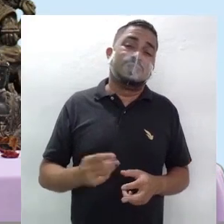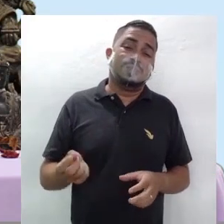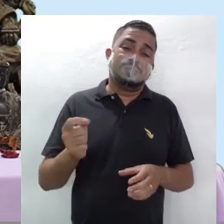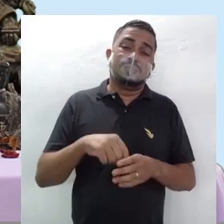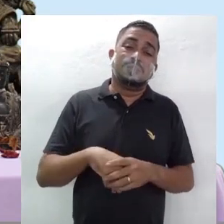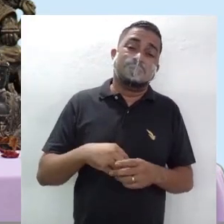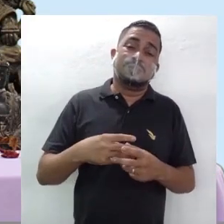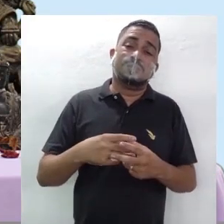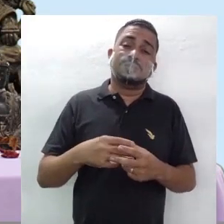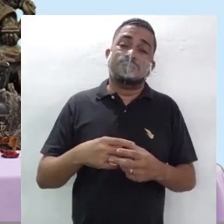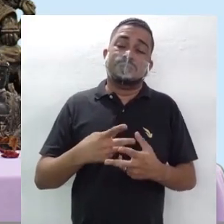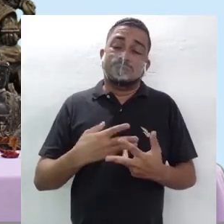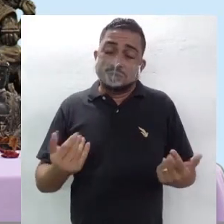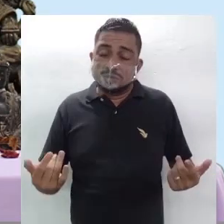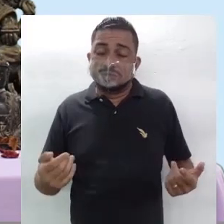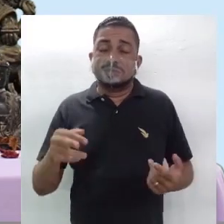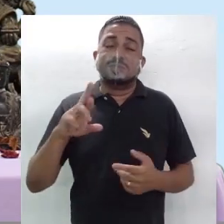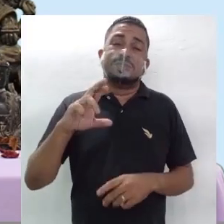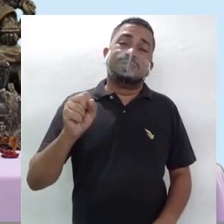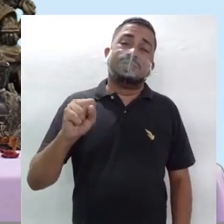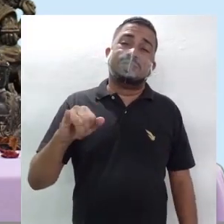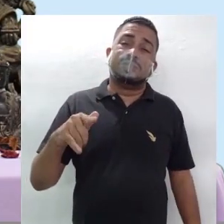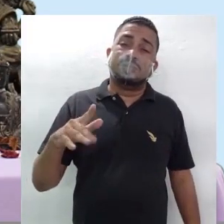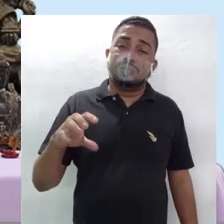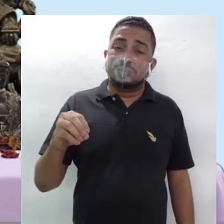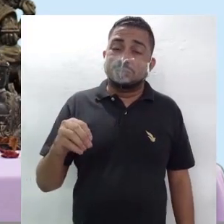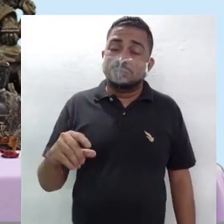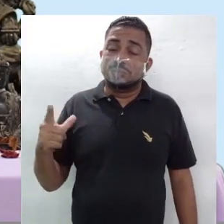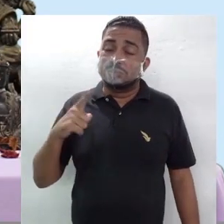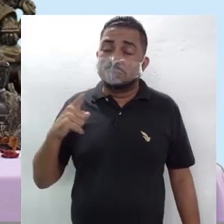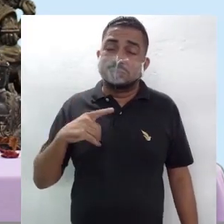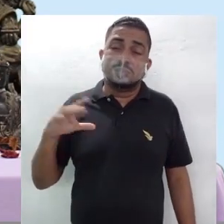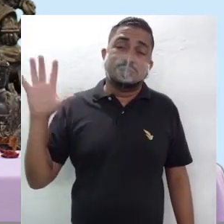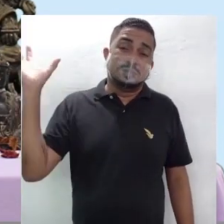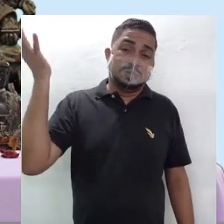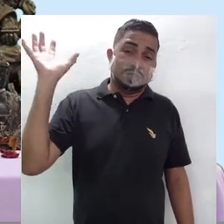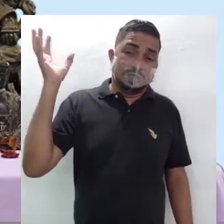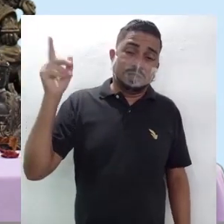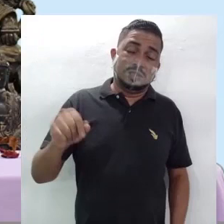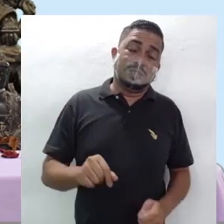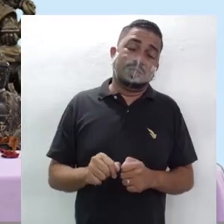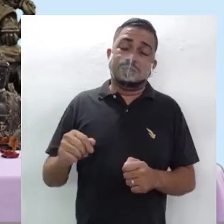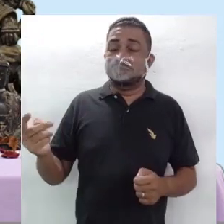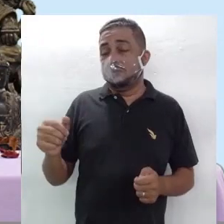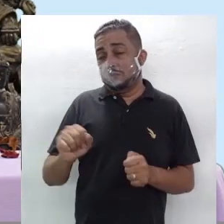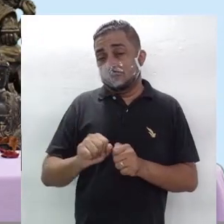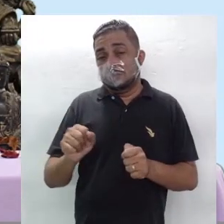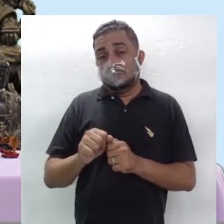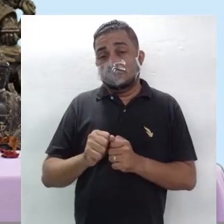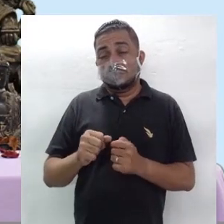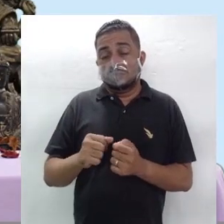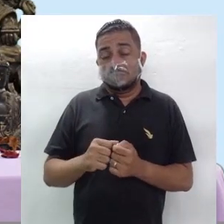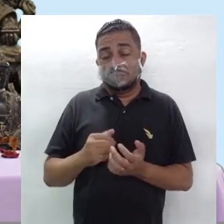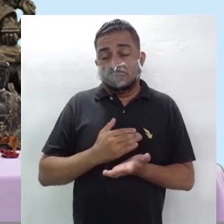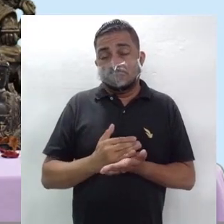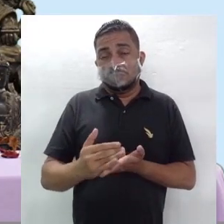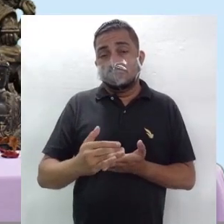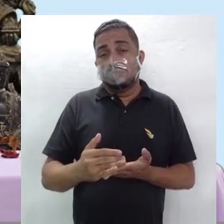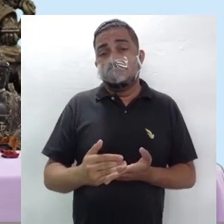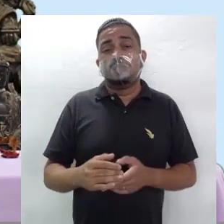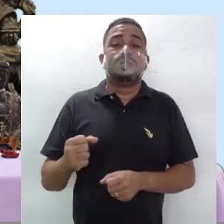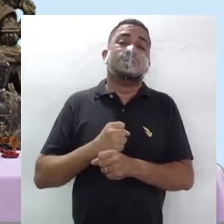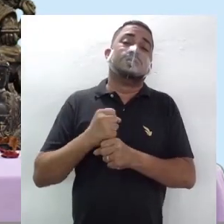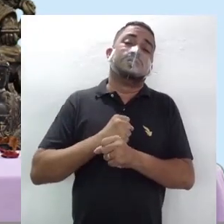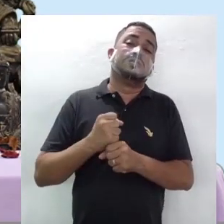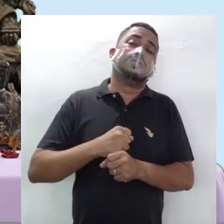de resíduos que está justamente no meio ambiente e fez com que, no início